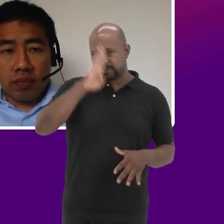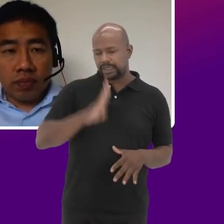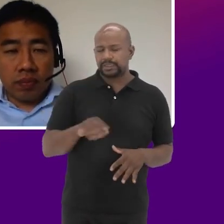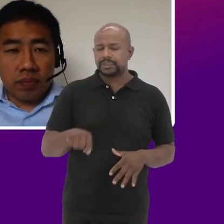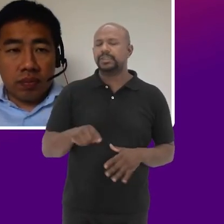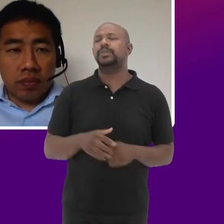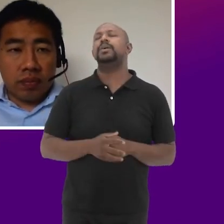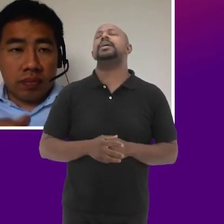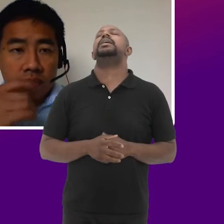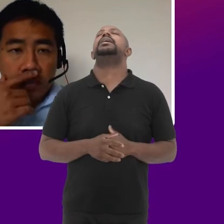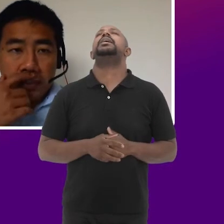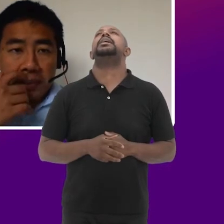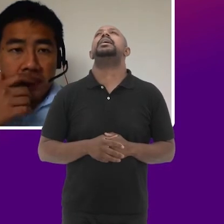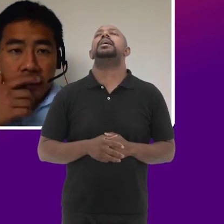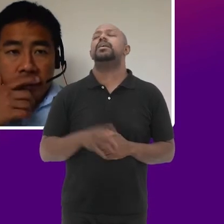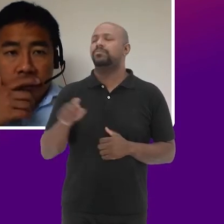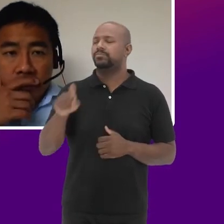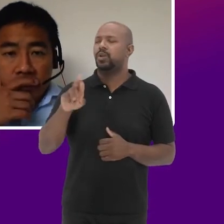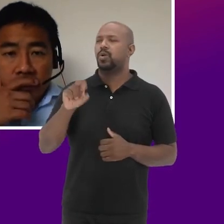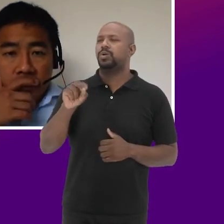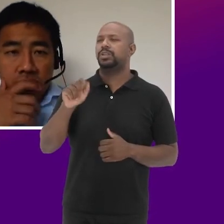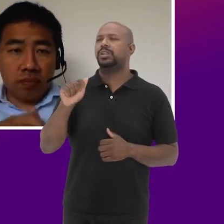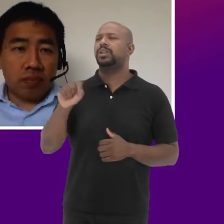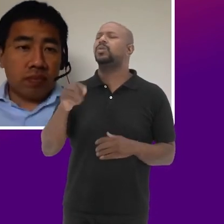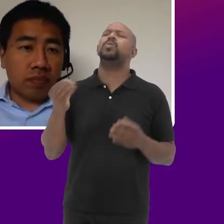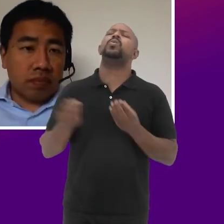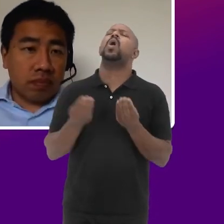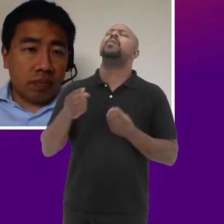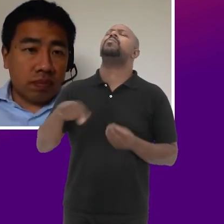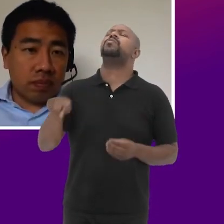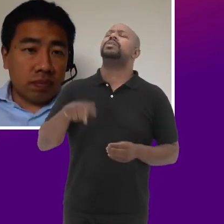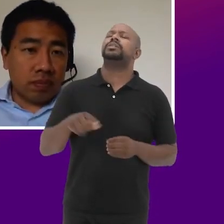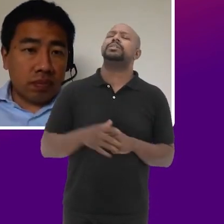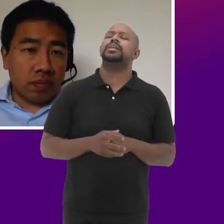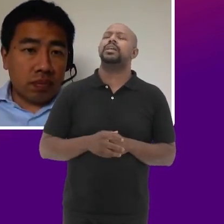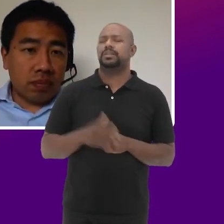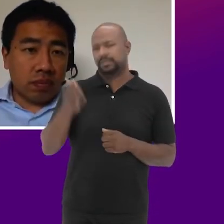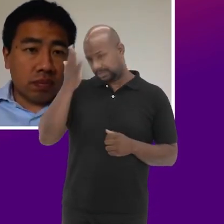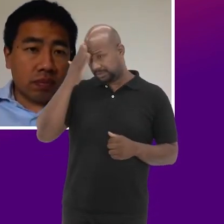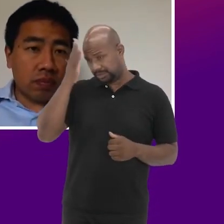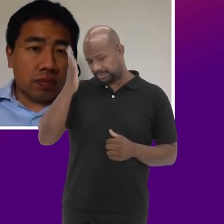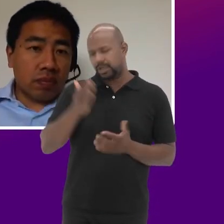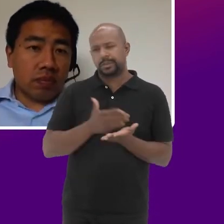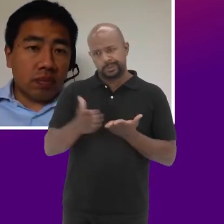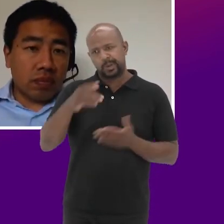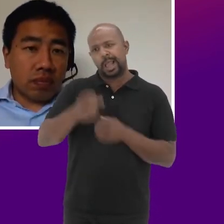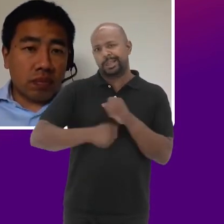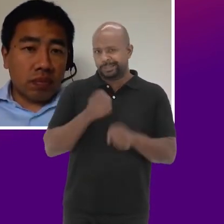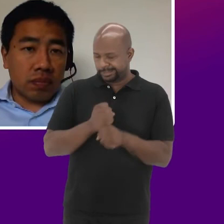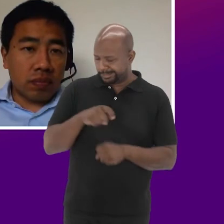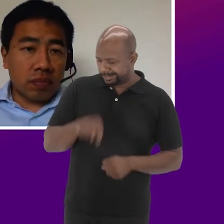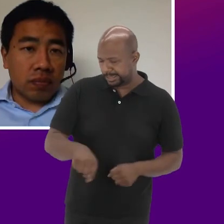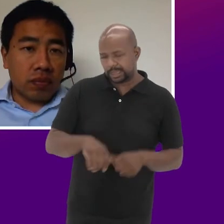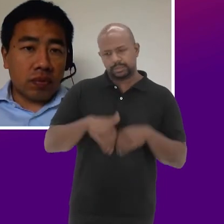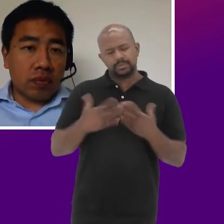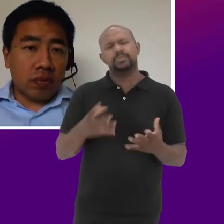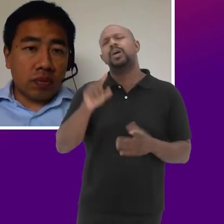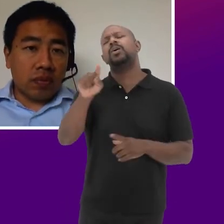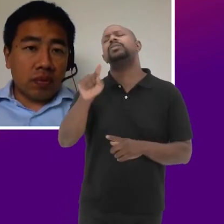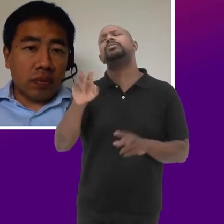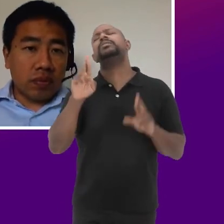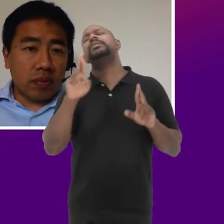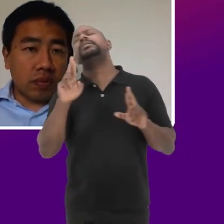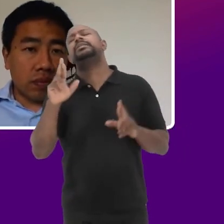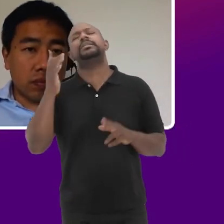no Brasil. Voltar para você, Rodrigo, falar como é que você... A gente sabe que iniciou esse ano e tudo mais, mas qual a